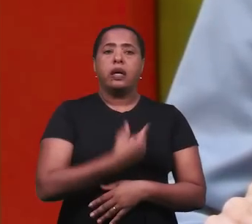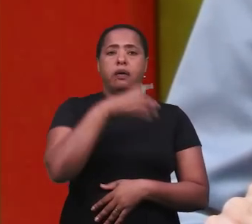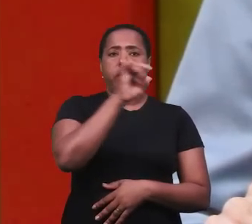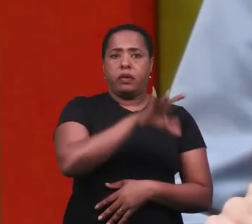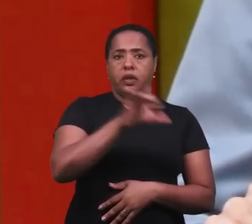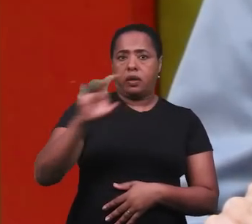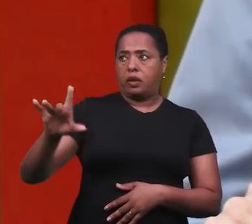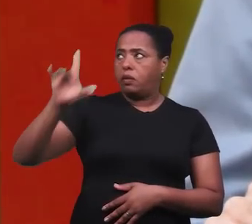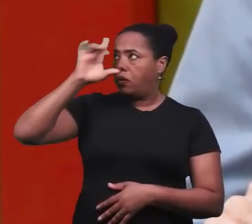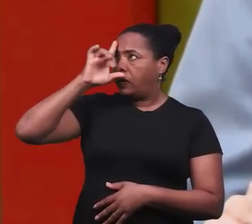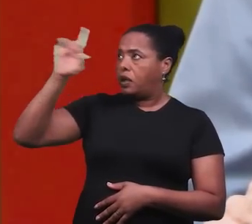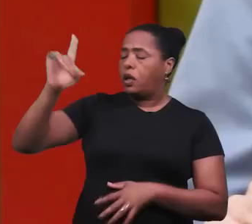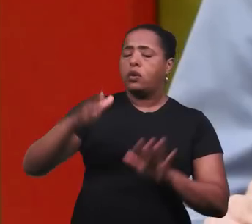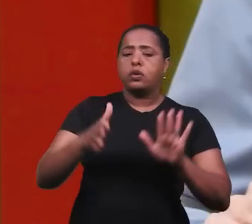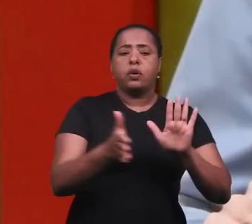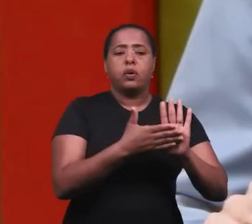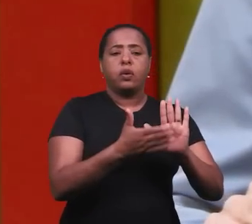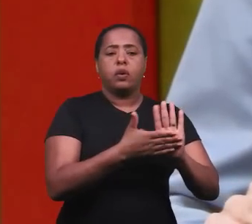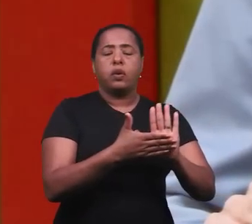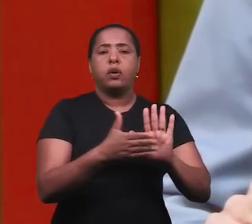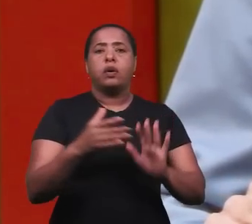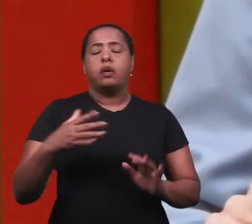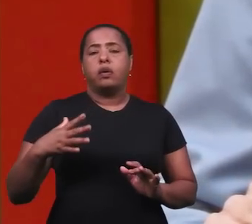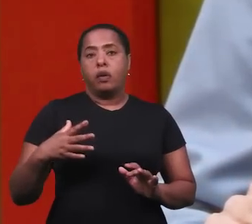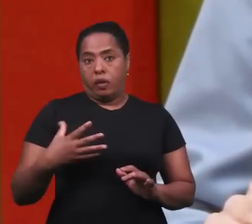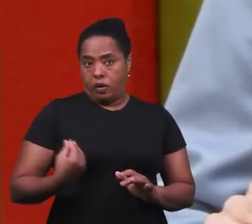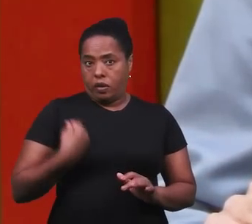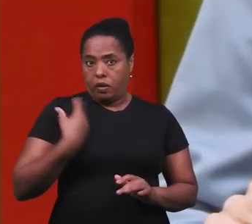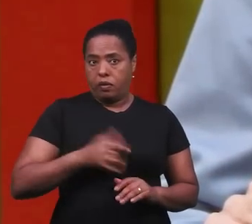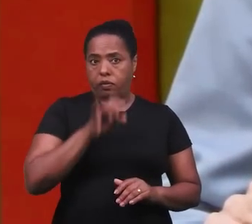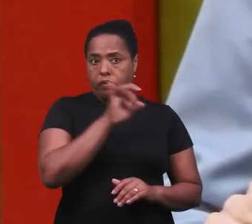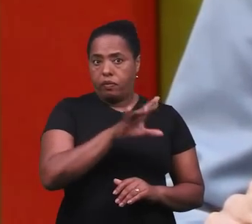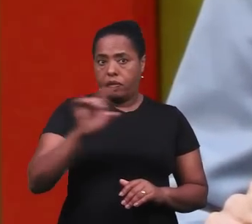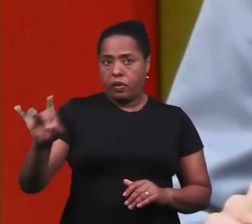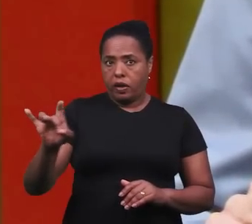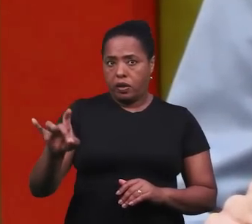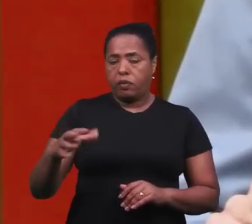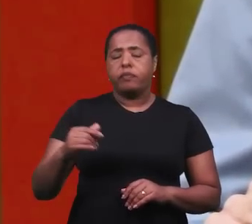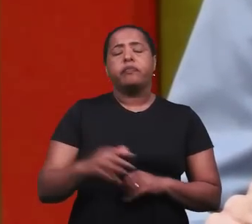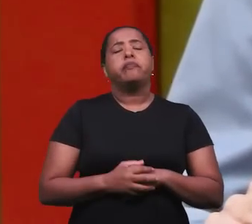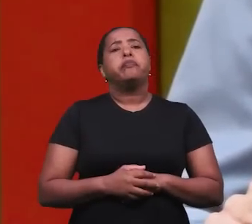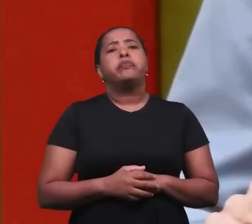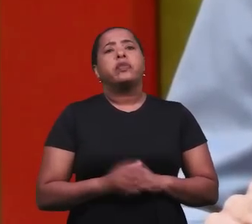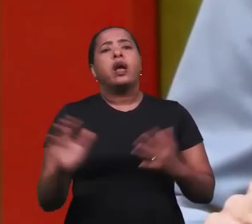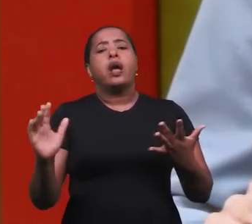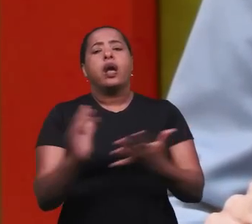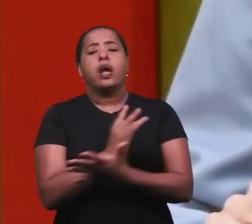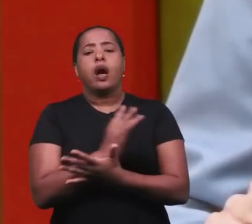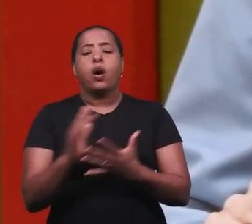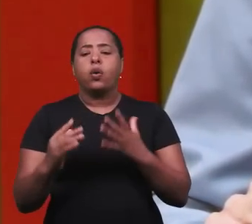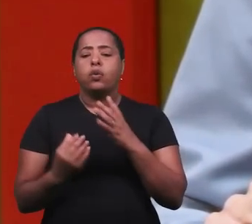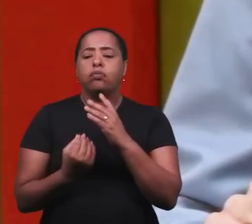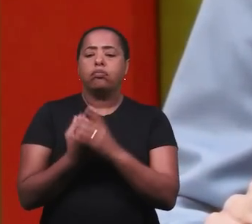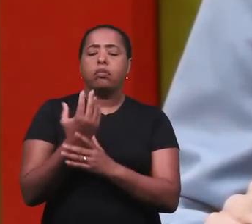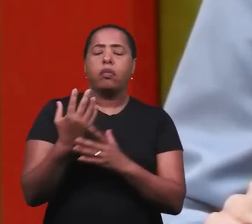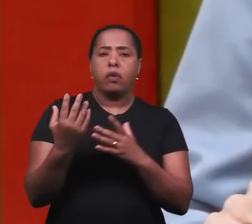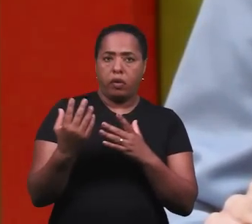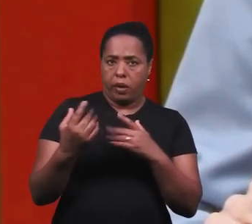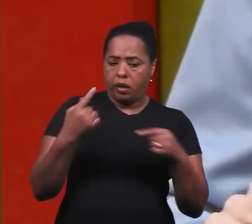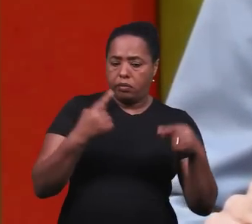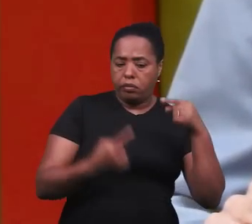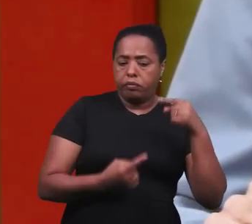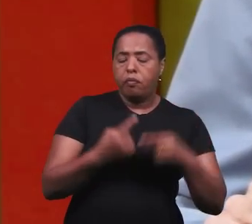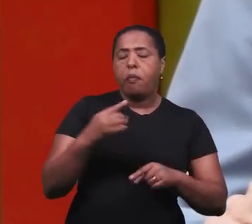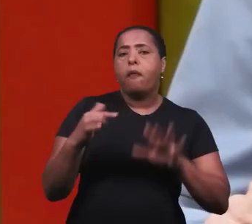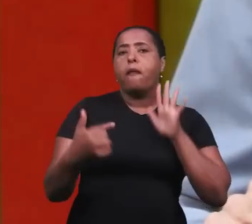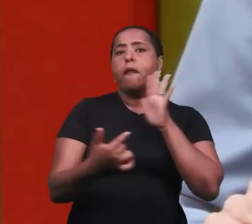esse tempo ele é determinado por Deus. E tem um propósito na vida de cada um. Ou seja, Deus ele tem um